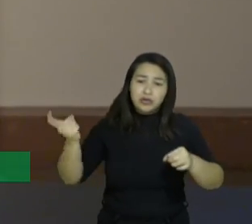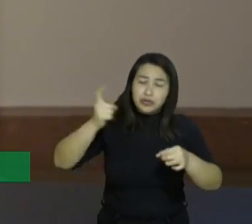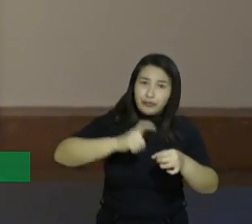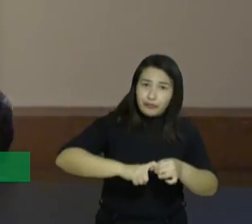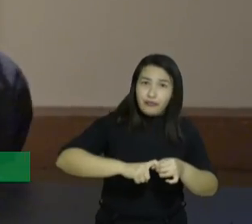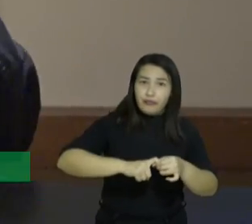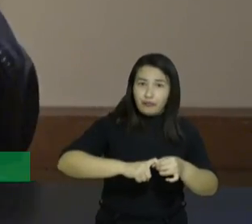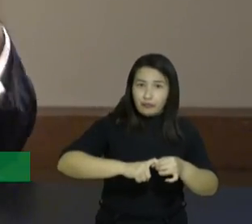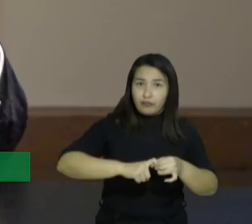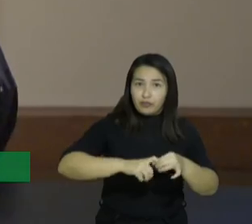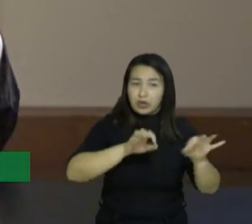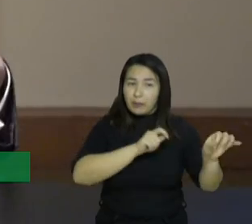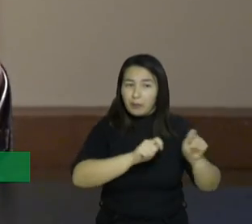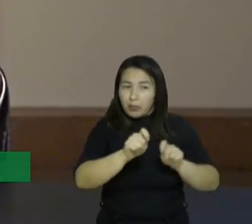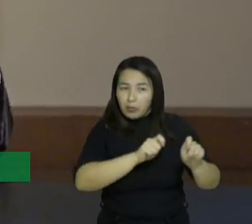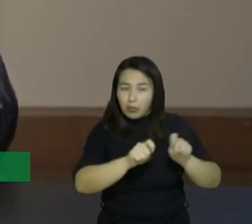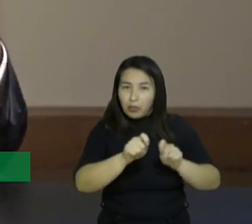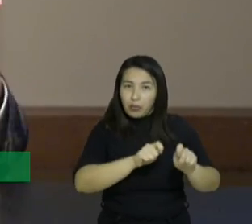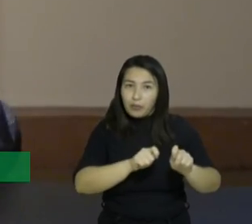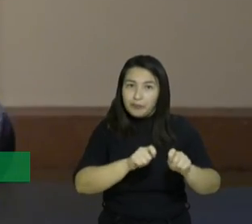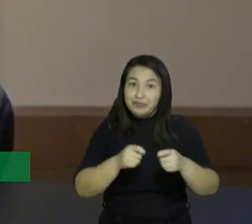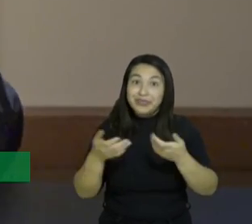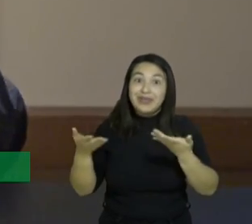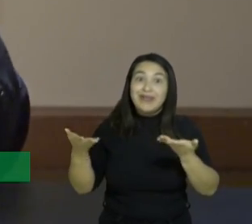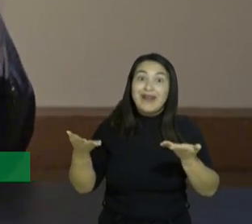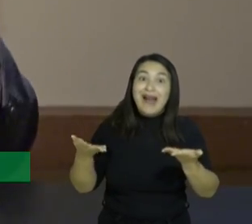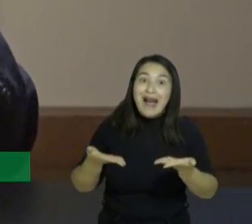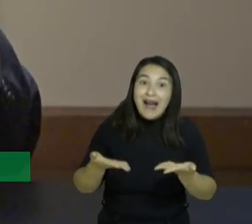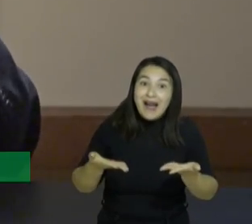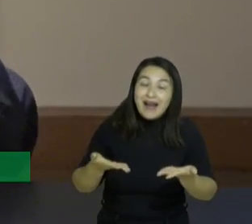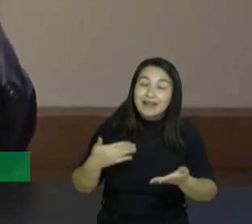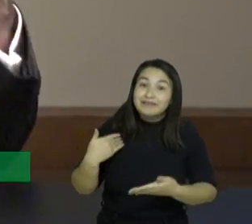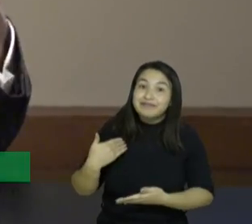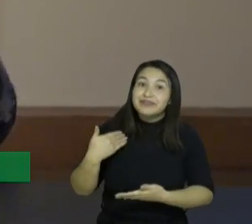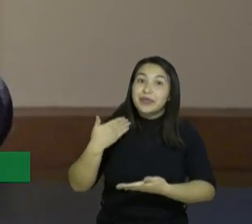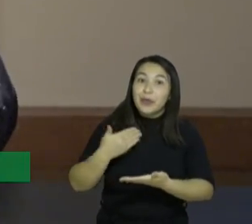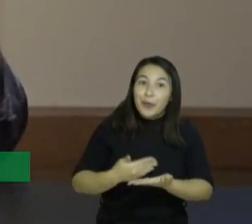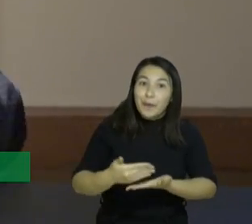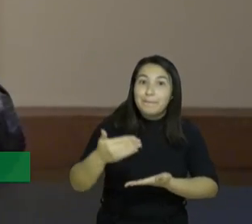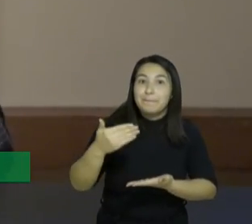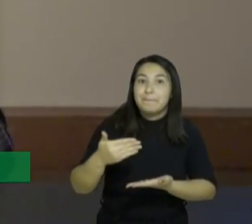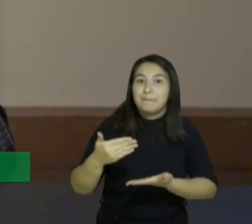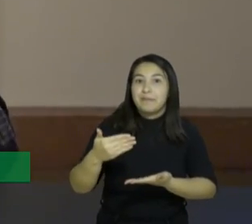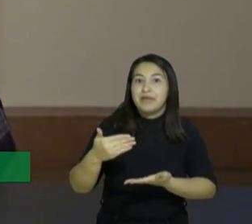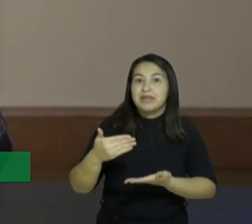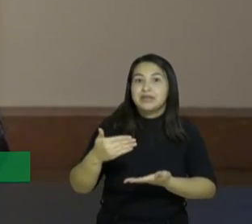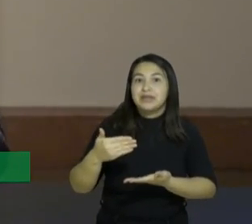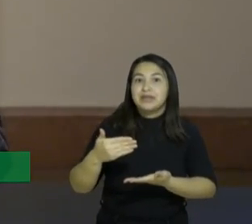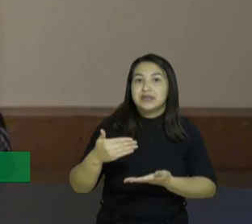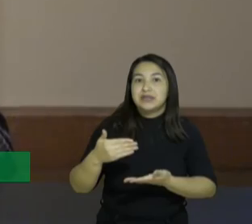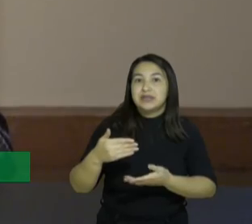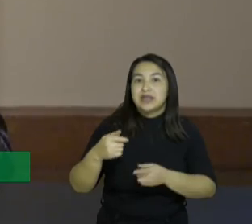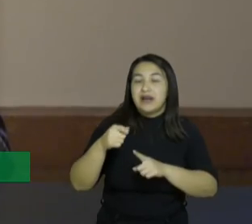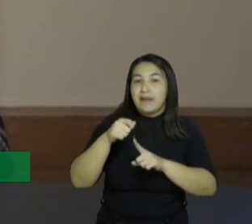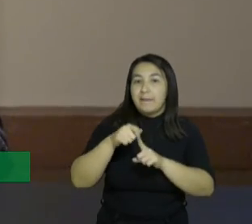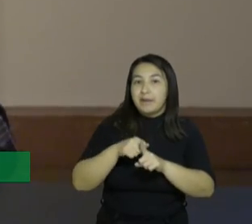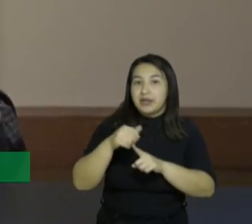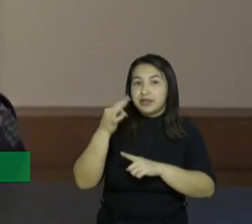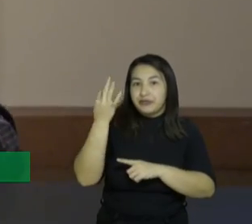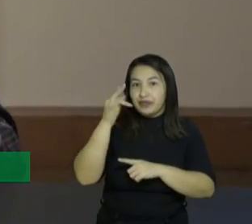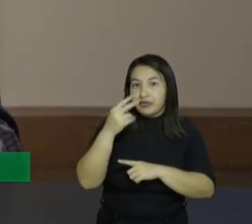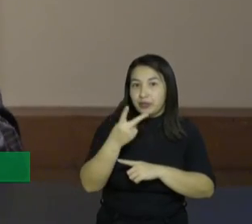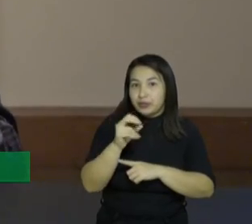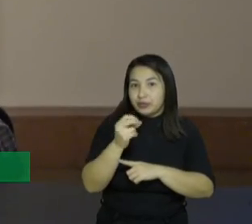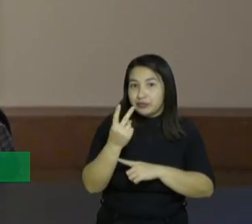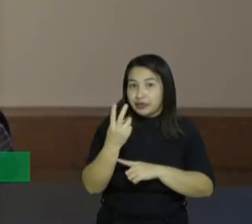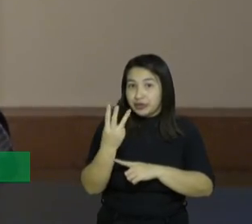né e é nesse contexto que surge né Essa Tal Side letter esse Bod né em de fevereiro de 2023 com